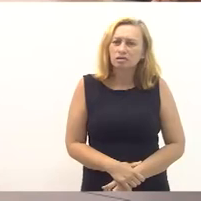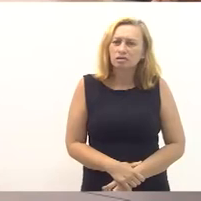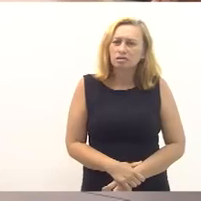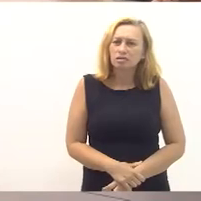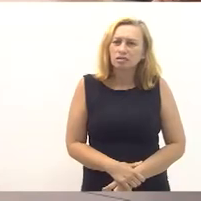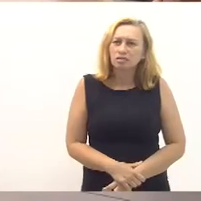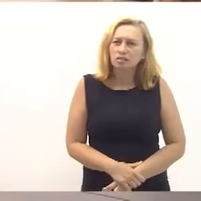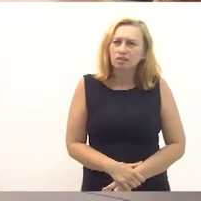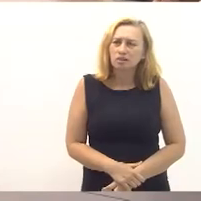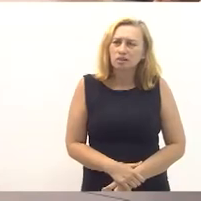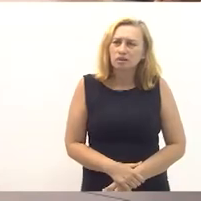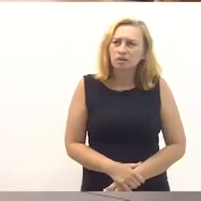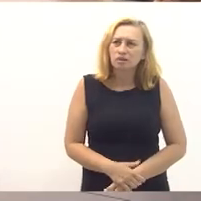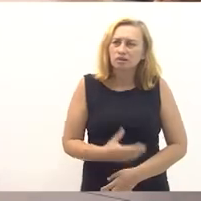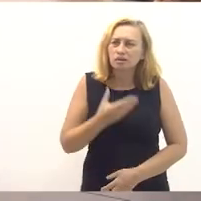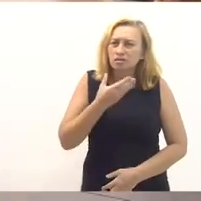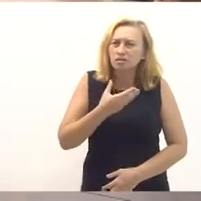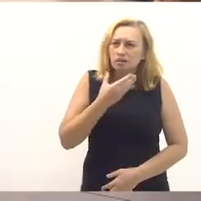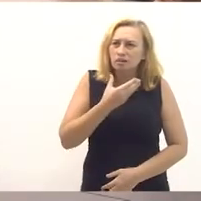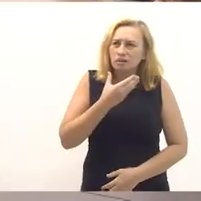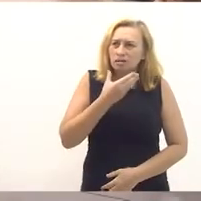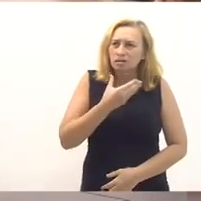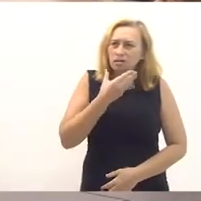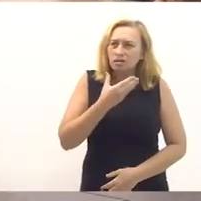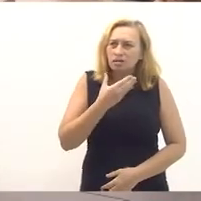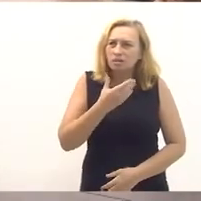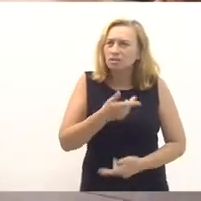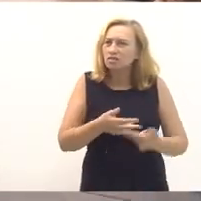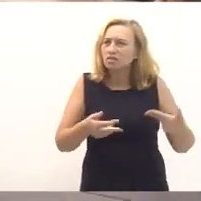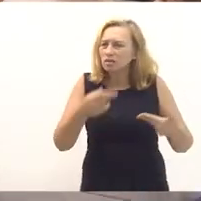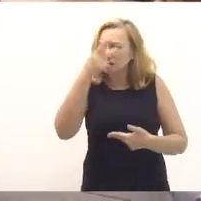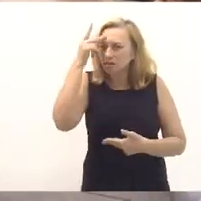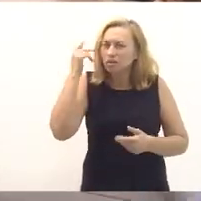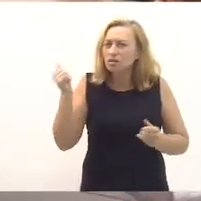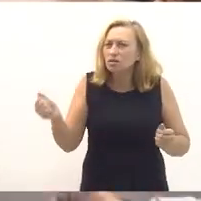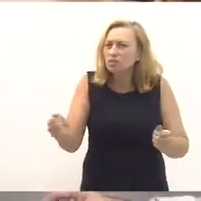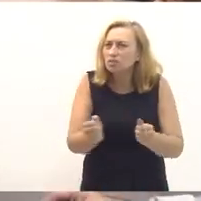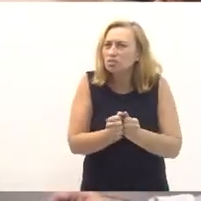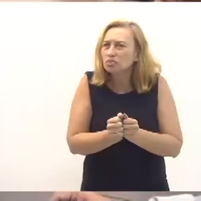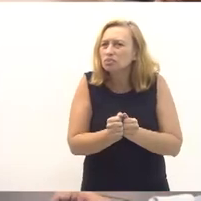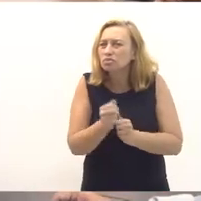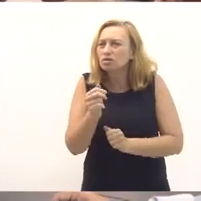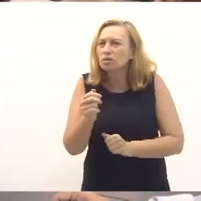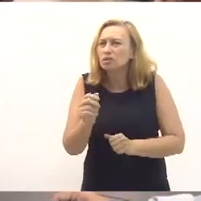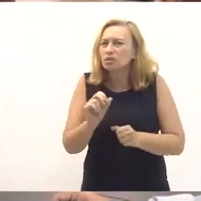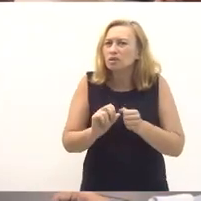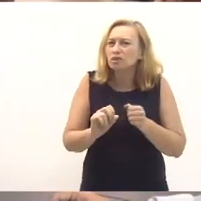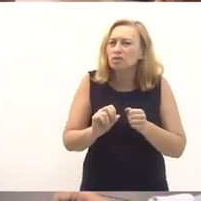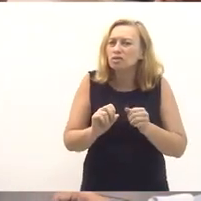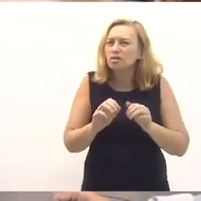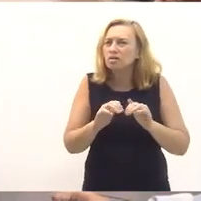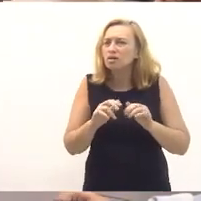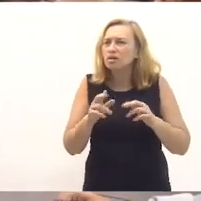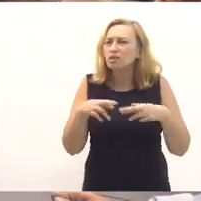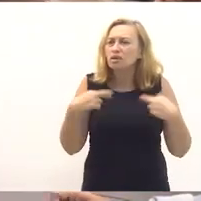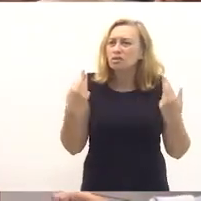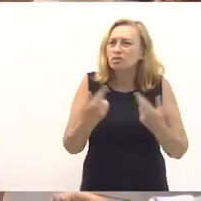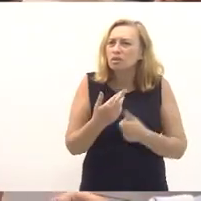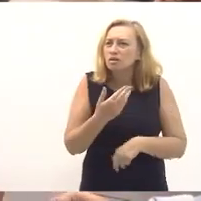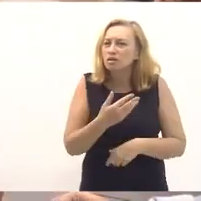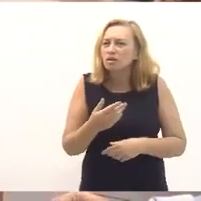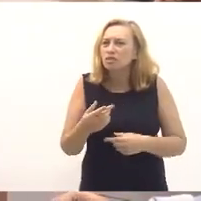oi oi gente Desde dezembro é que uma dúzia de pessoas se juntou para poder fazer uma conferência livre